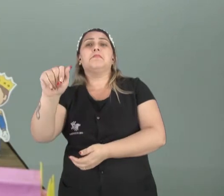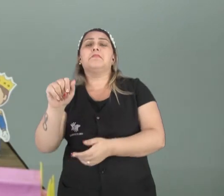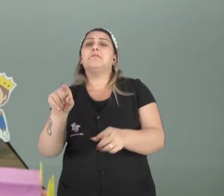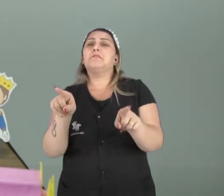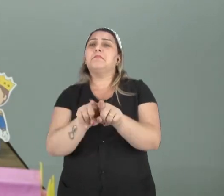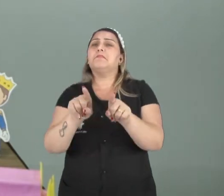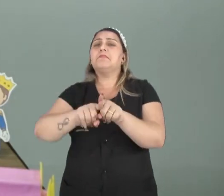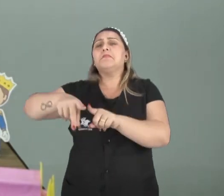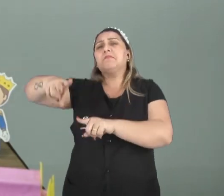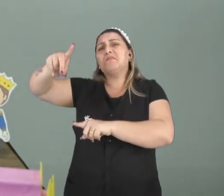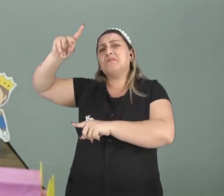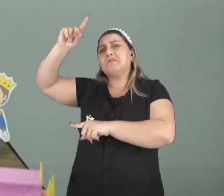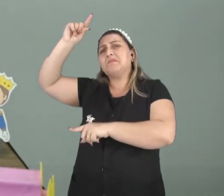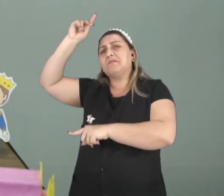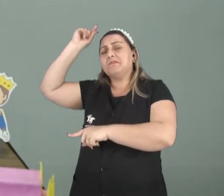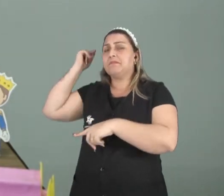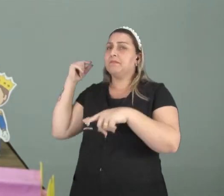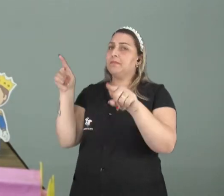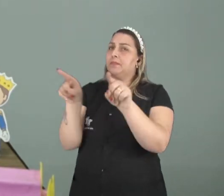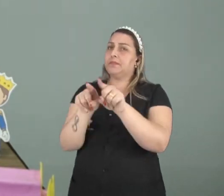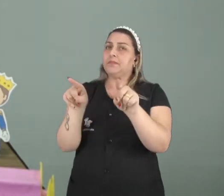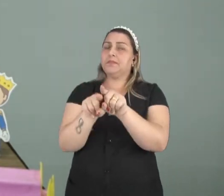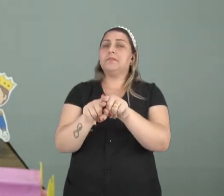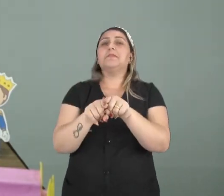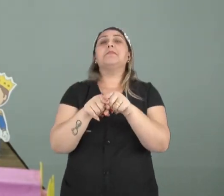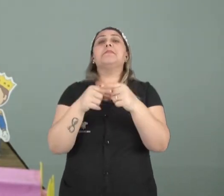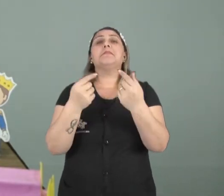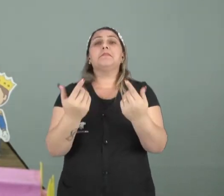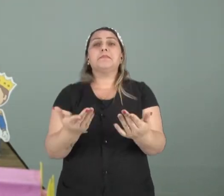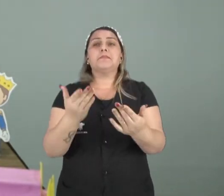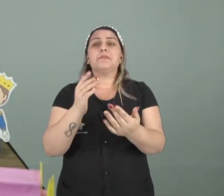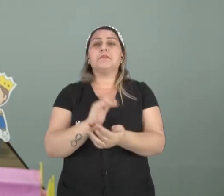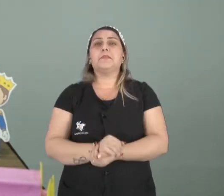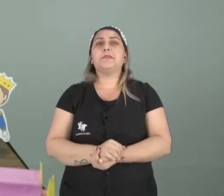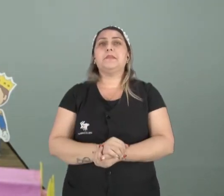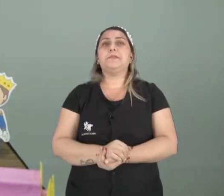muito tempo atrás, também ela foi